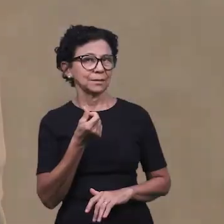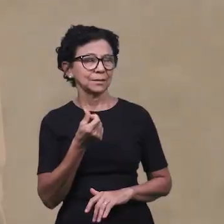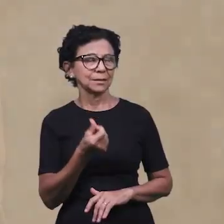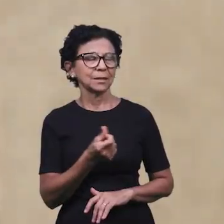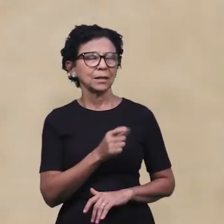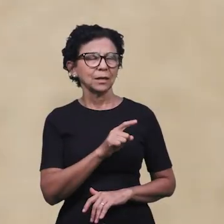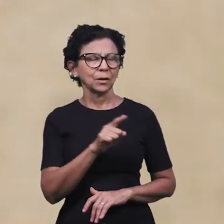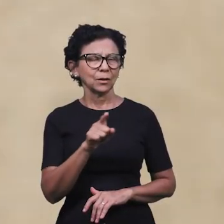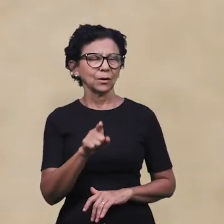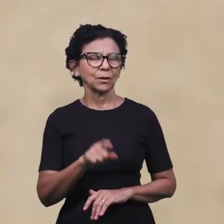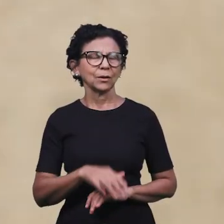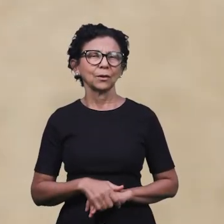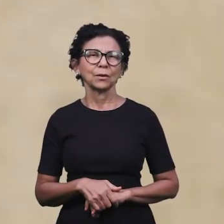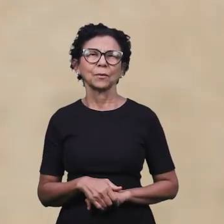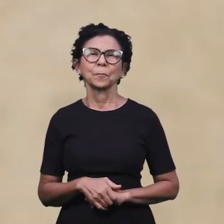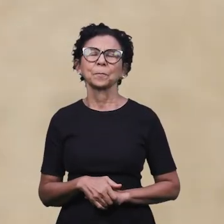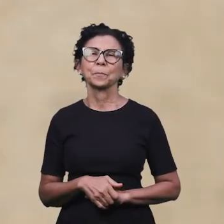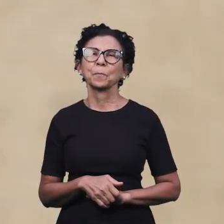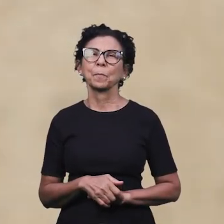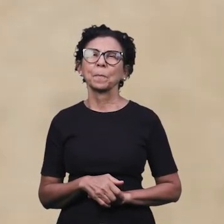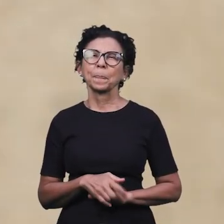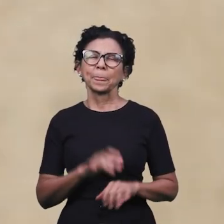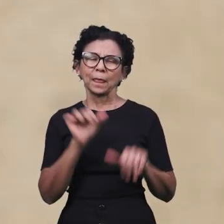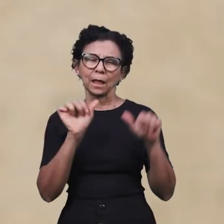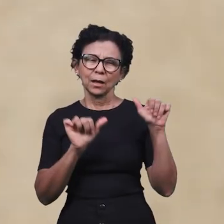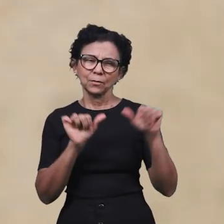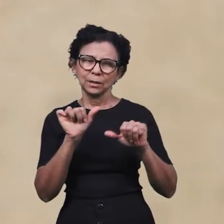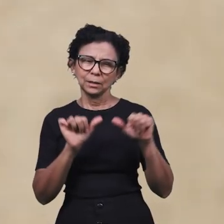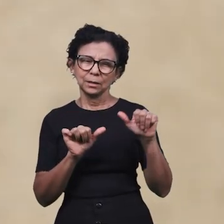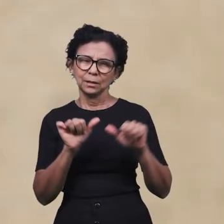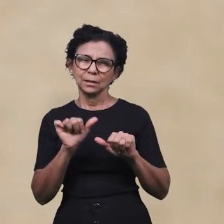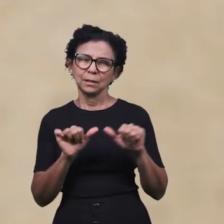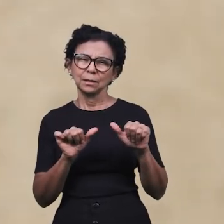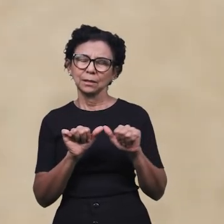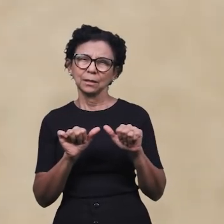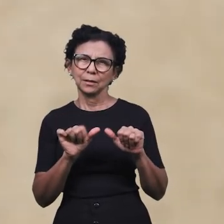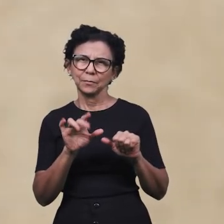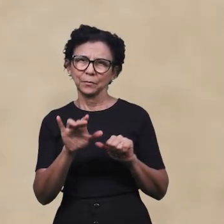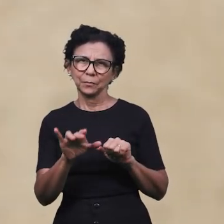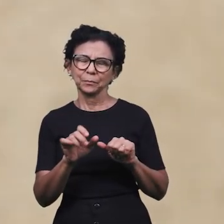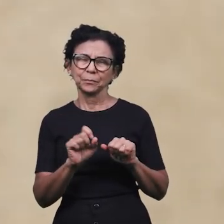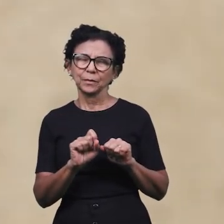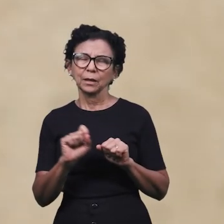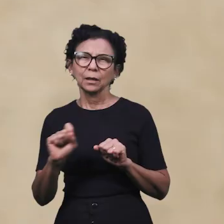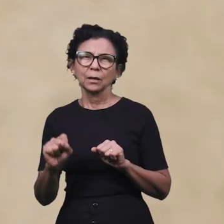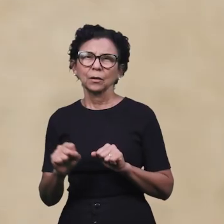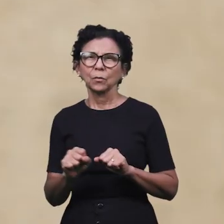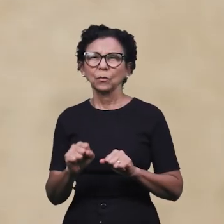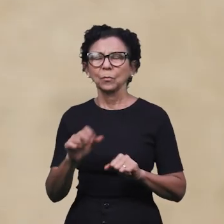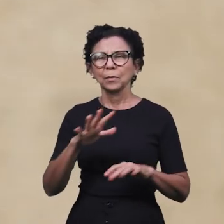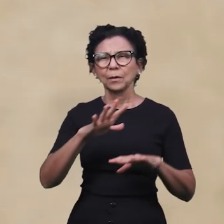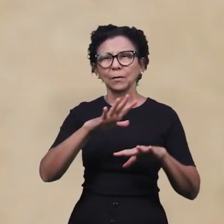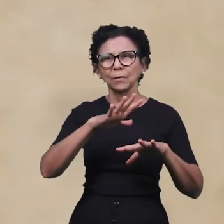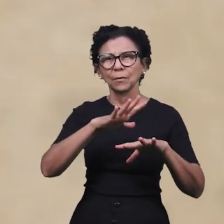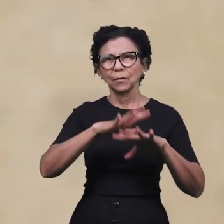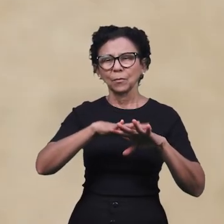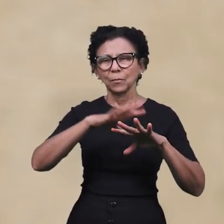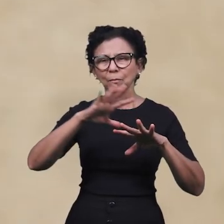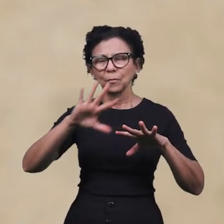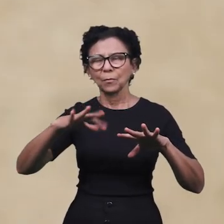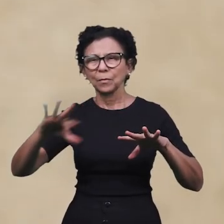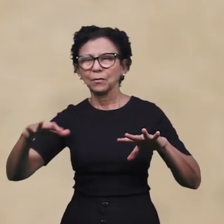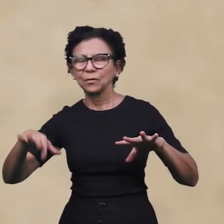assim: Examina uma herdade e adquire-a. Planta uma vinha com o fruto de suas